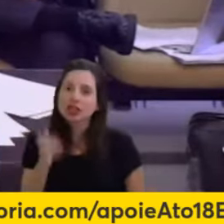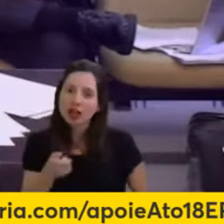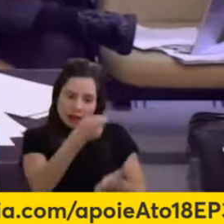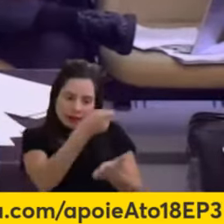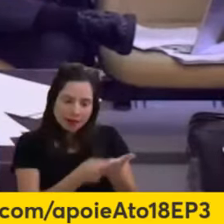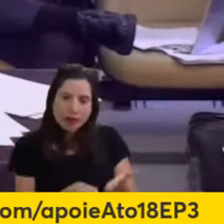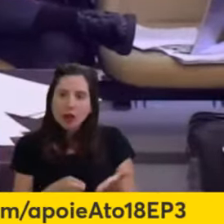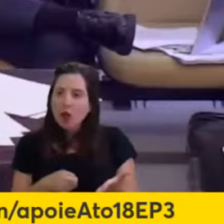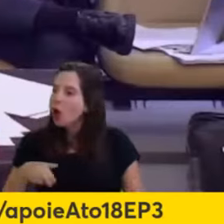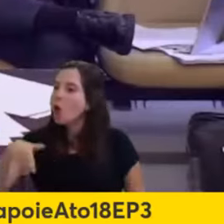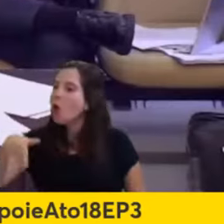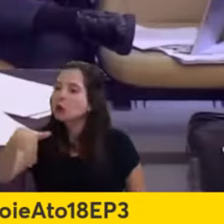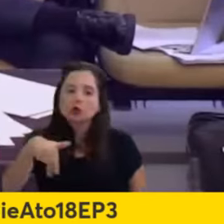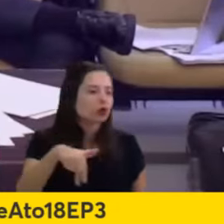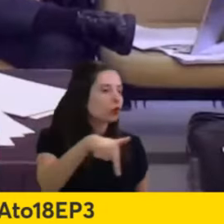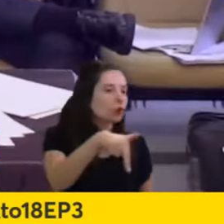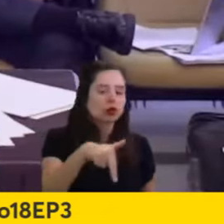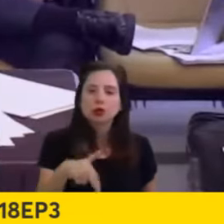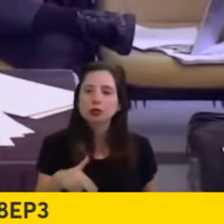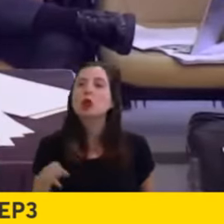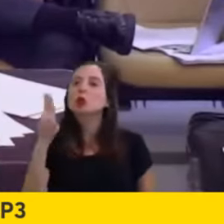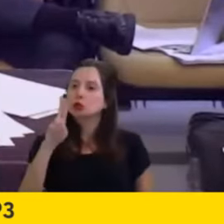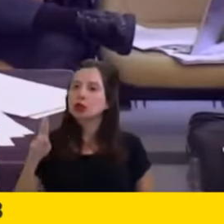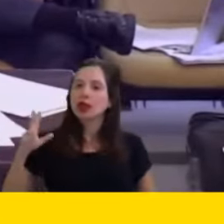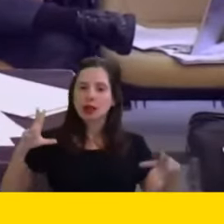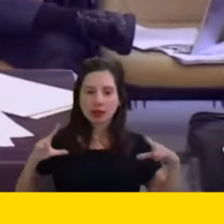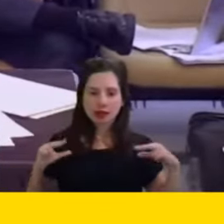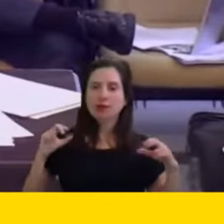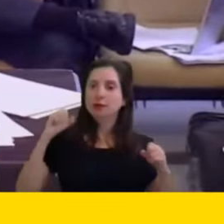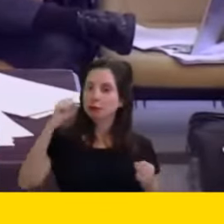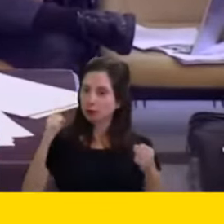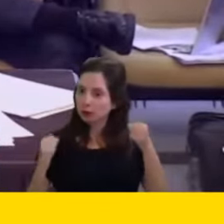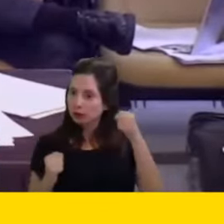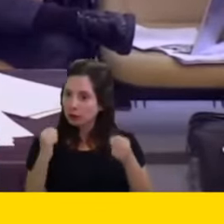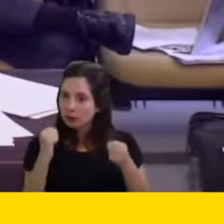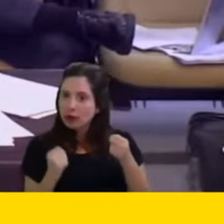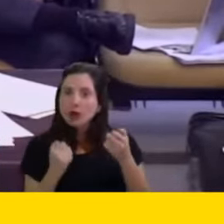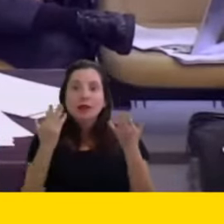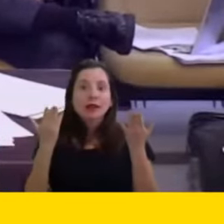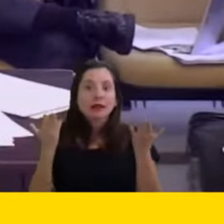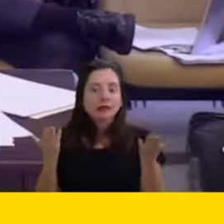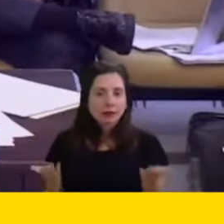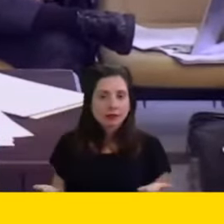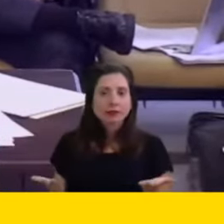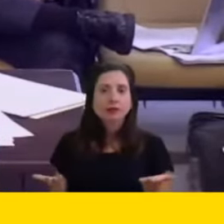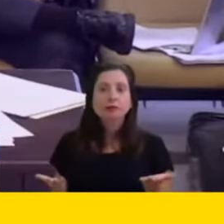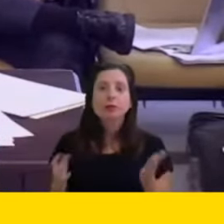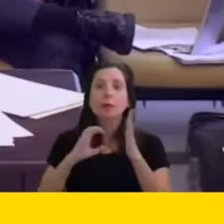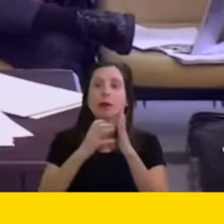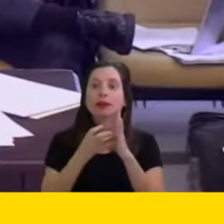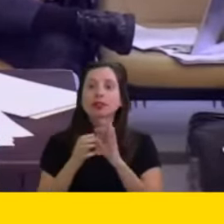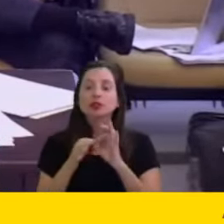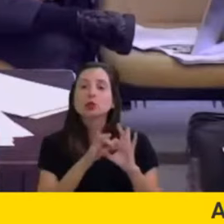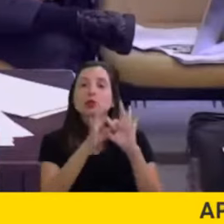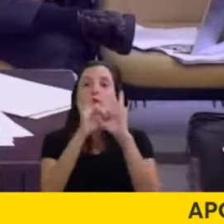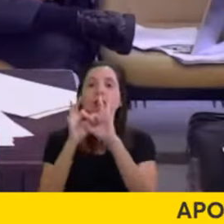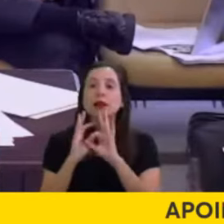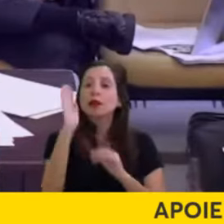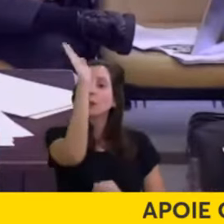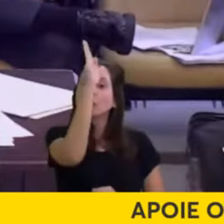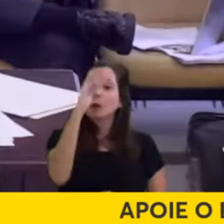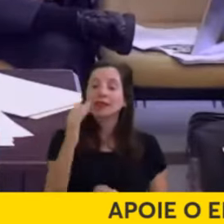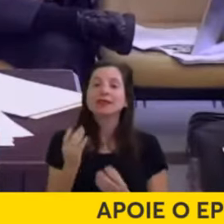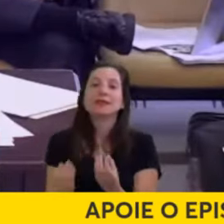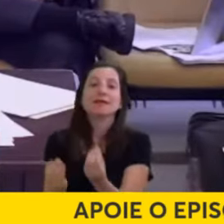ele ia para que que usava os motoristas isso daqui só vem a conhecimento pela união Brasil que veio a usalos e trouxe para nós as provas